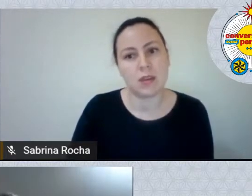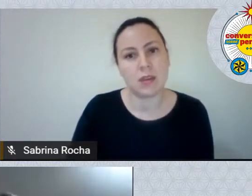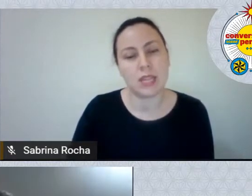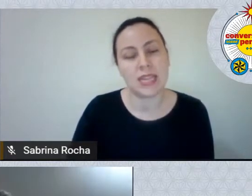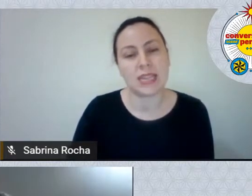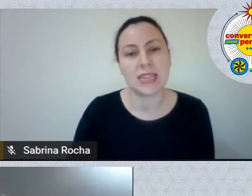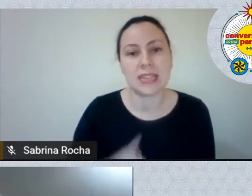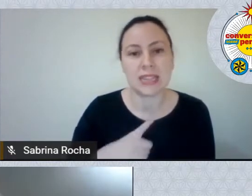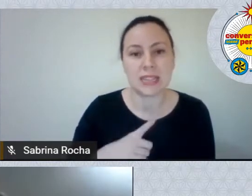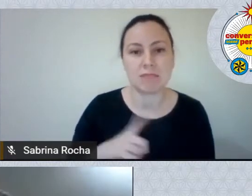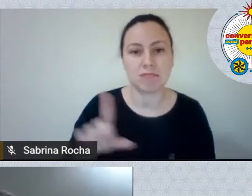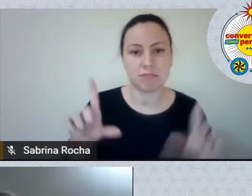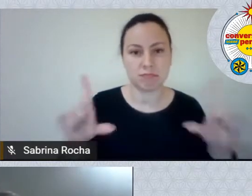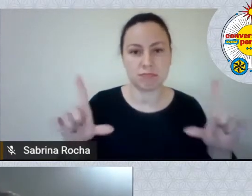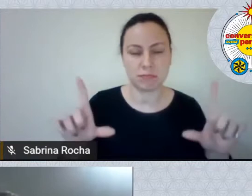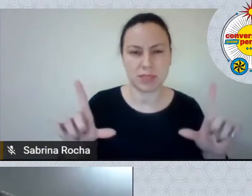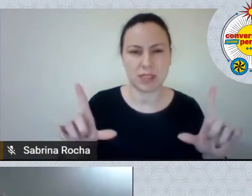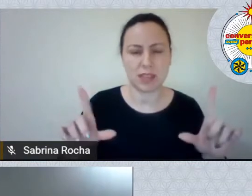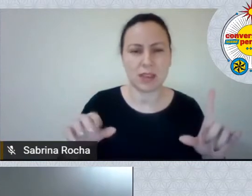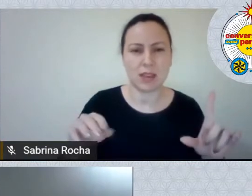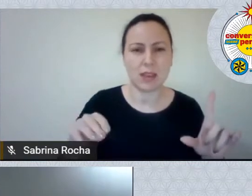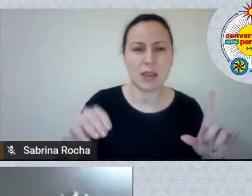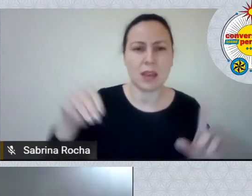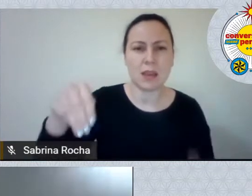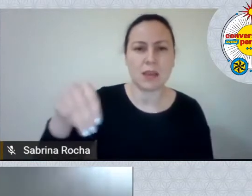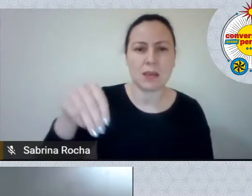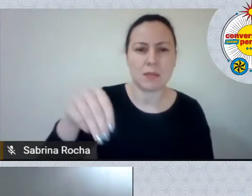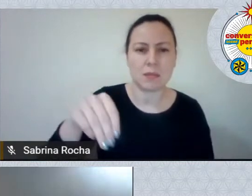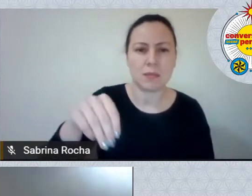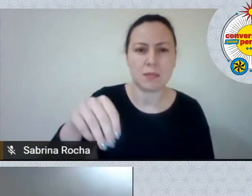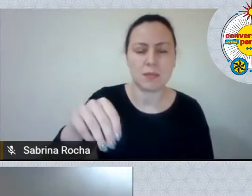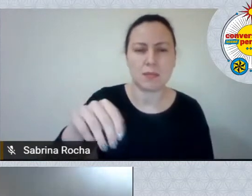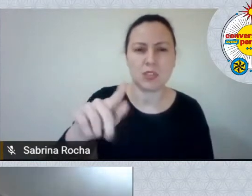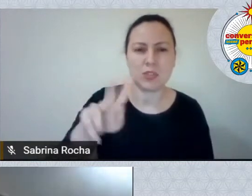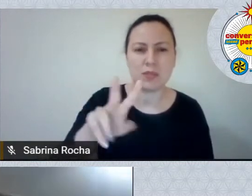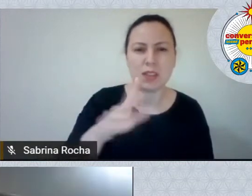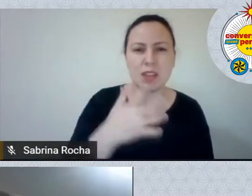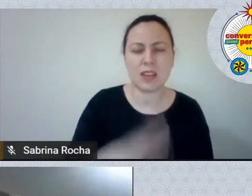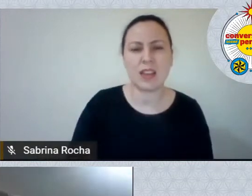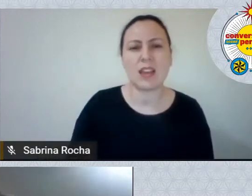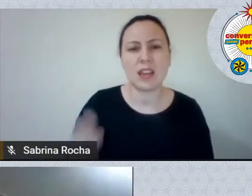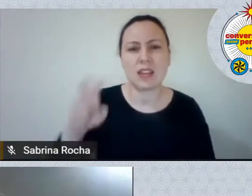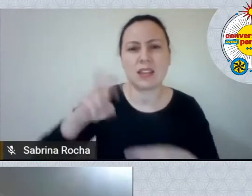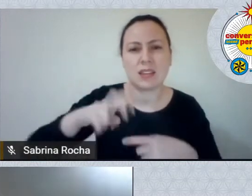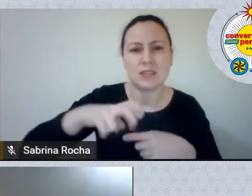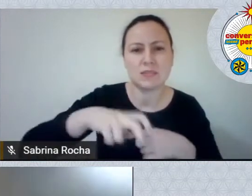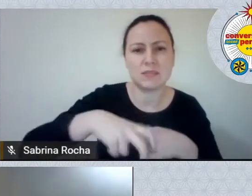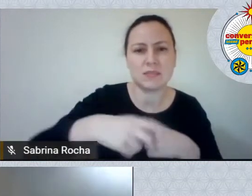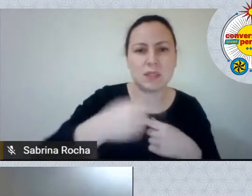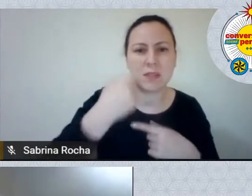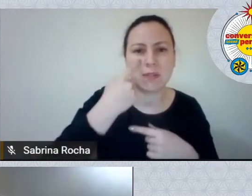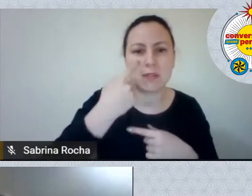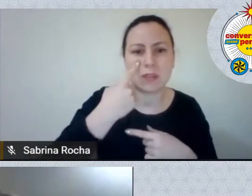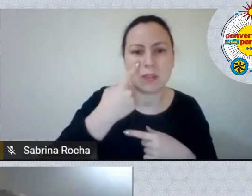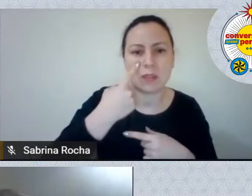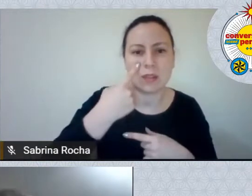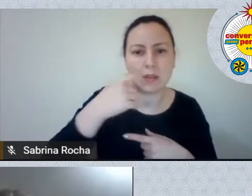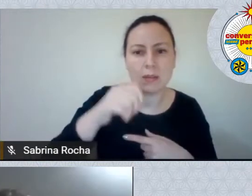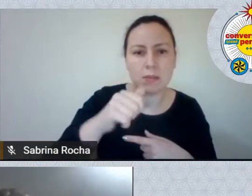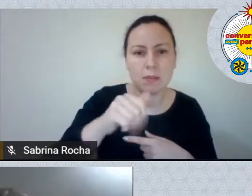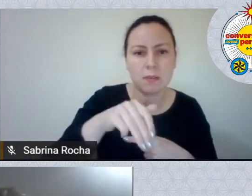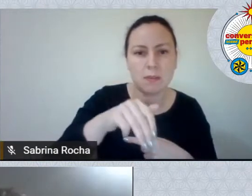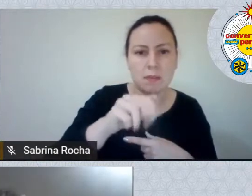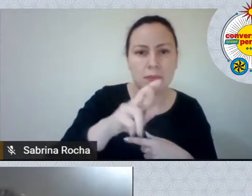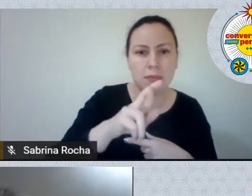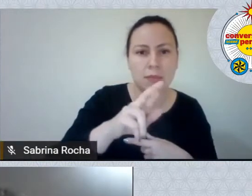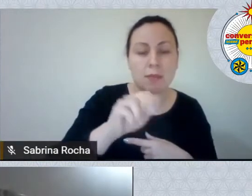né, acho que é do Memorial aí de Minas, bonita, quando a gente desce uma escada no museu e a gente vê ali Mariane, né? Mariane é